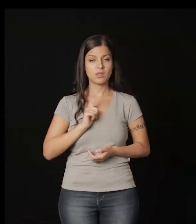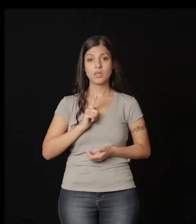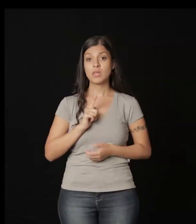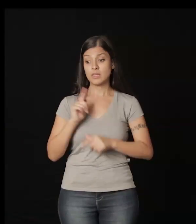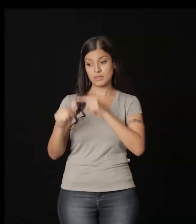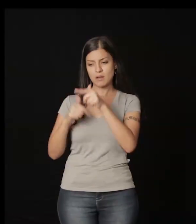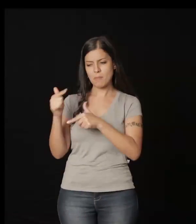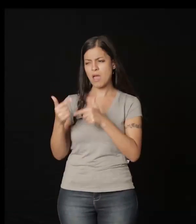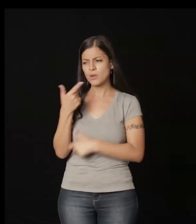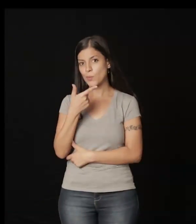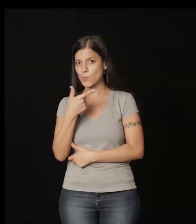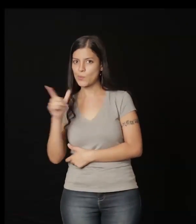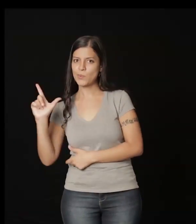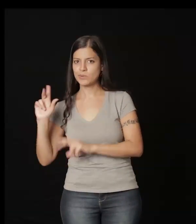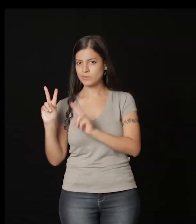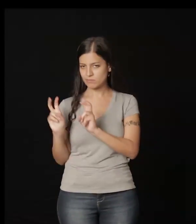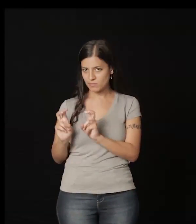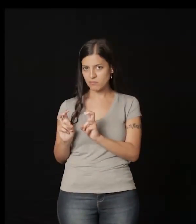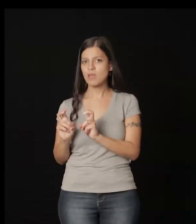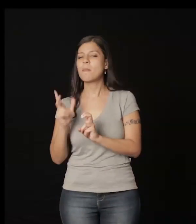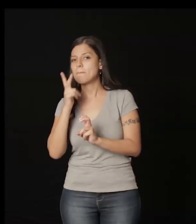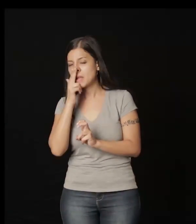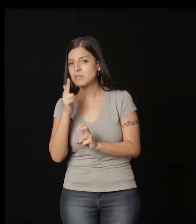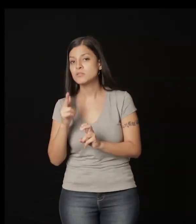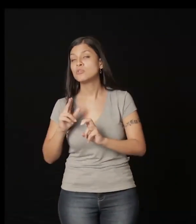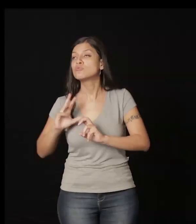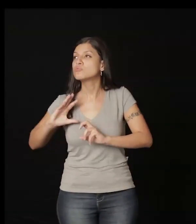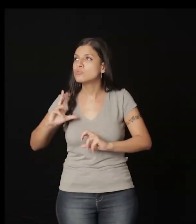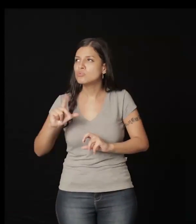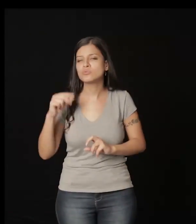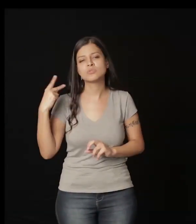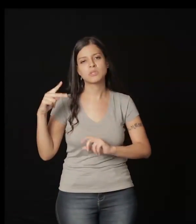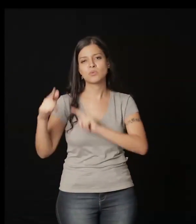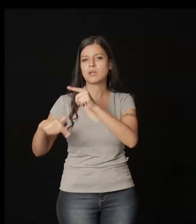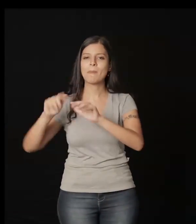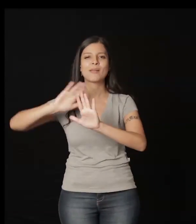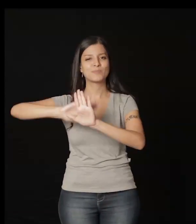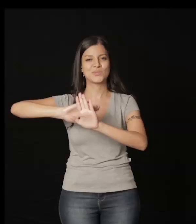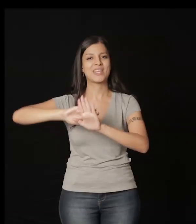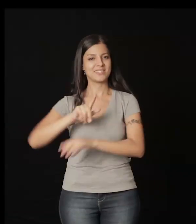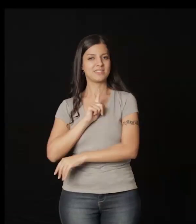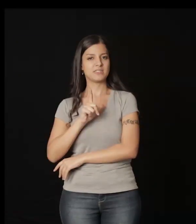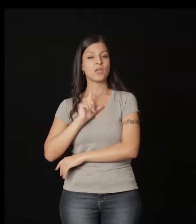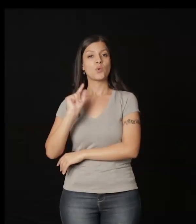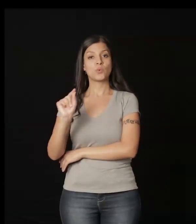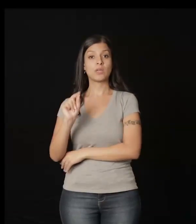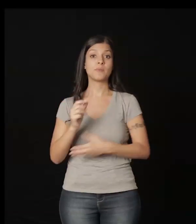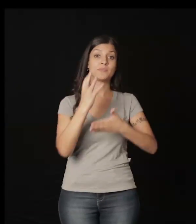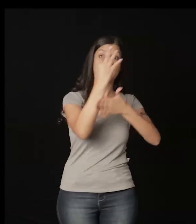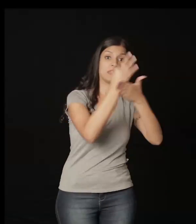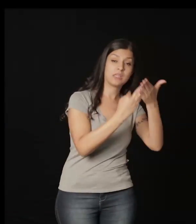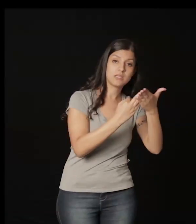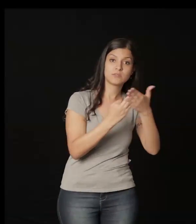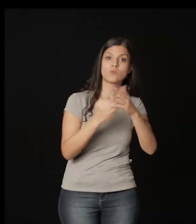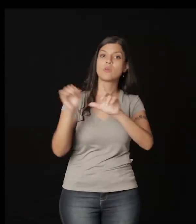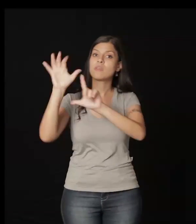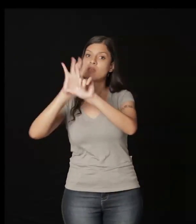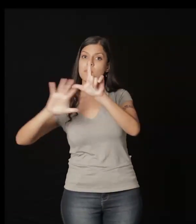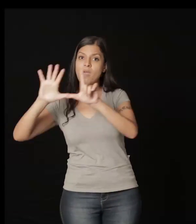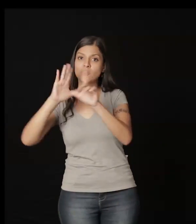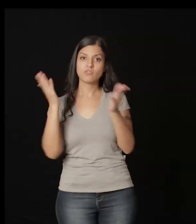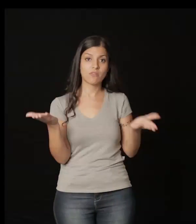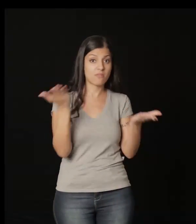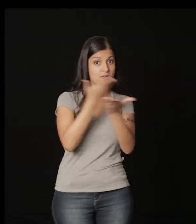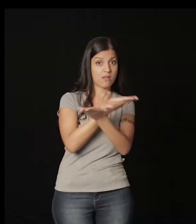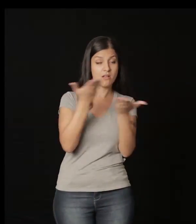tem um outro aspecto desse trabalho que permeia, na realidade, todos os seus trabalhos, que é a relação do texto com a